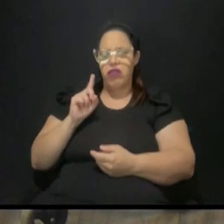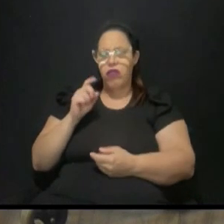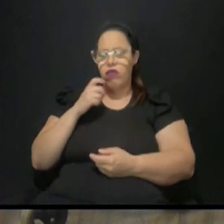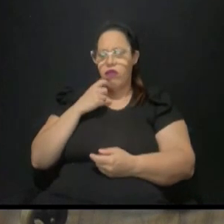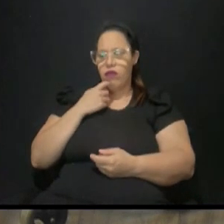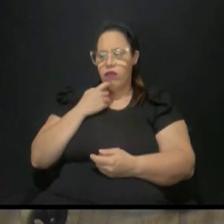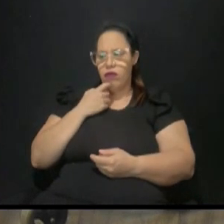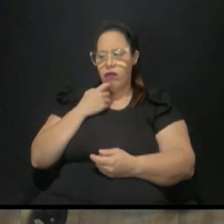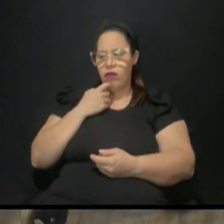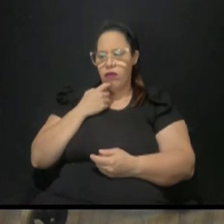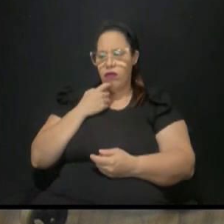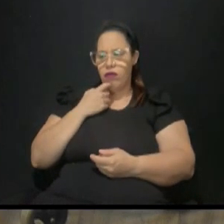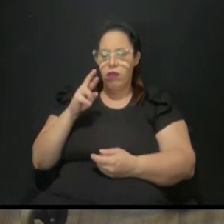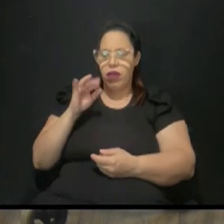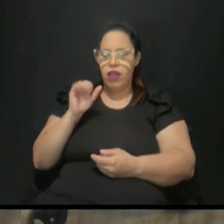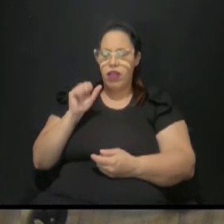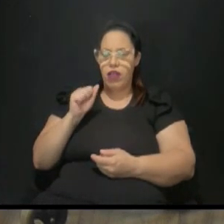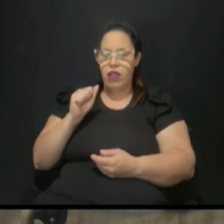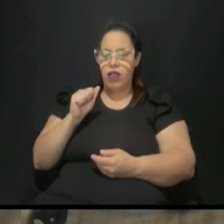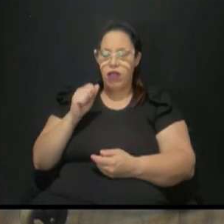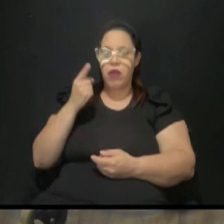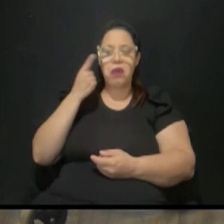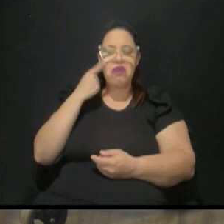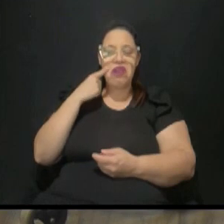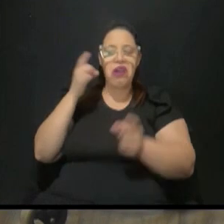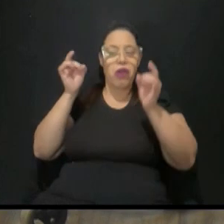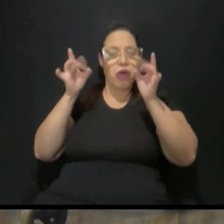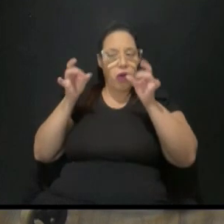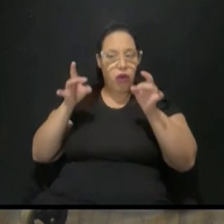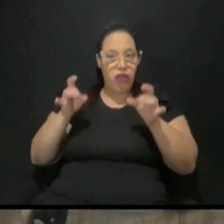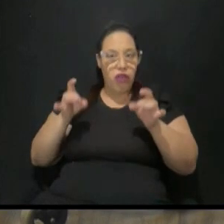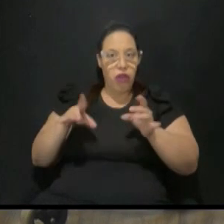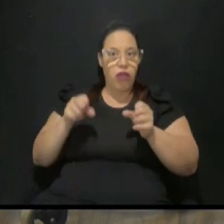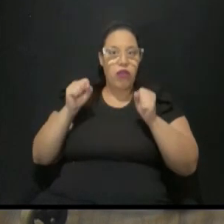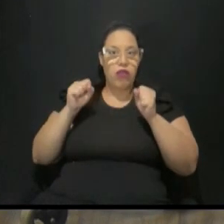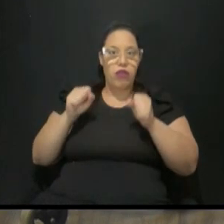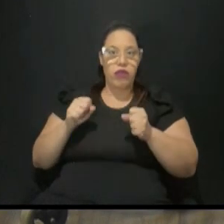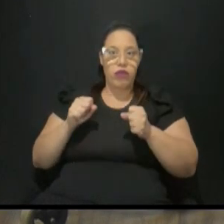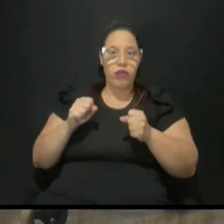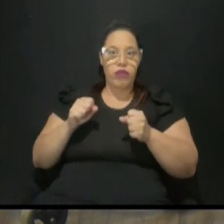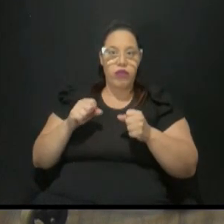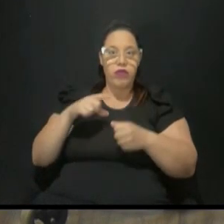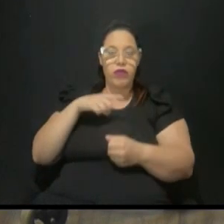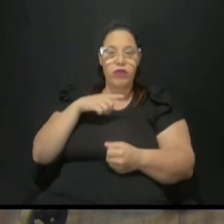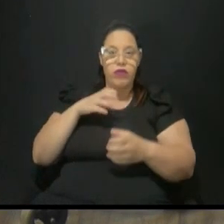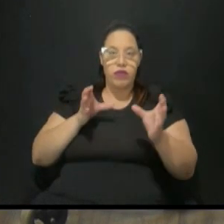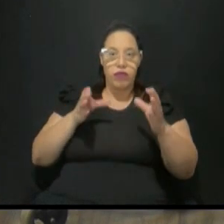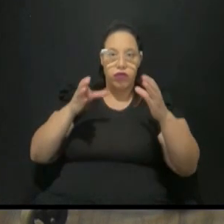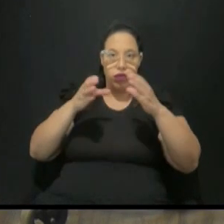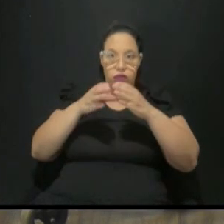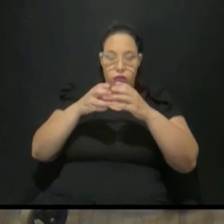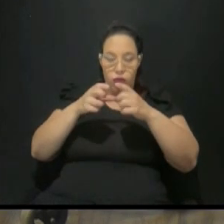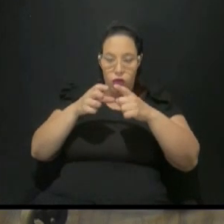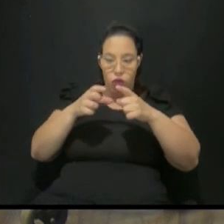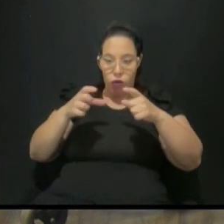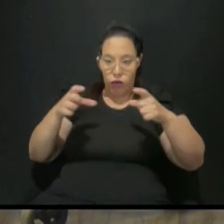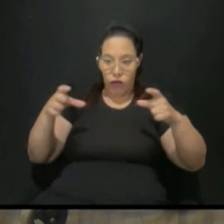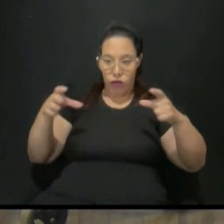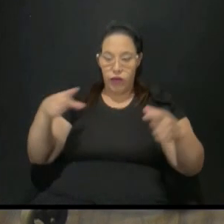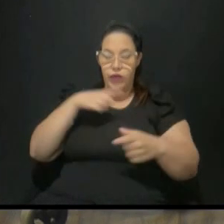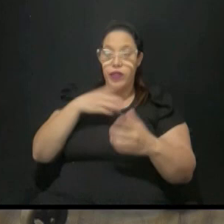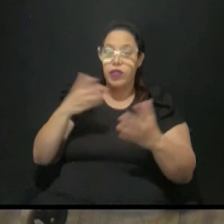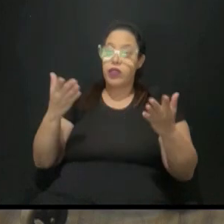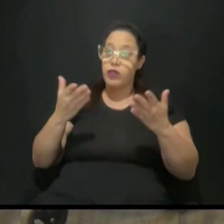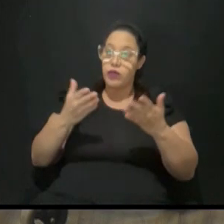para-atleta, há um olhar especial para que, por exemplo, a gente tenha uma delegação tão grande quanto a gente tem. Inclusive,